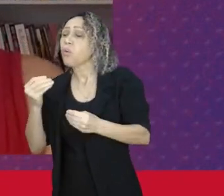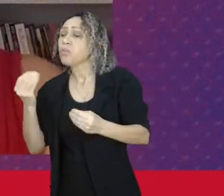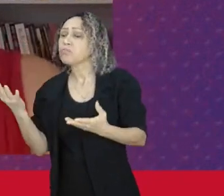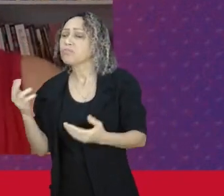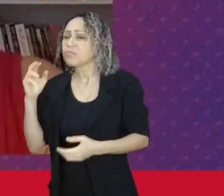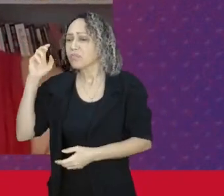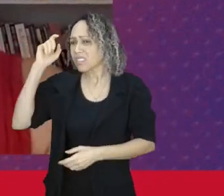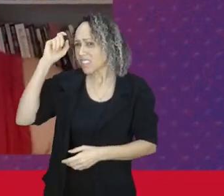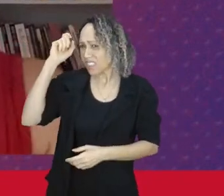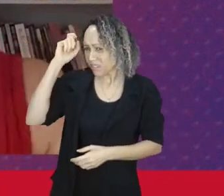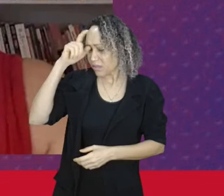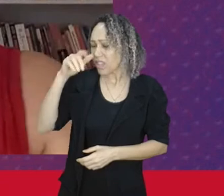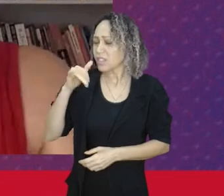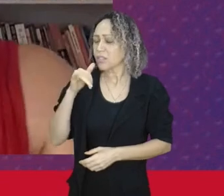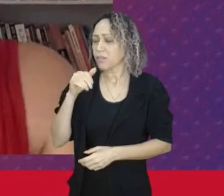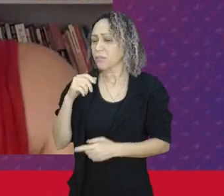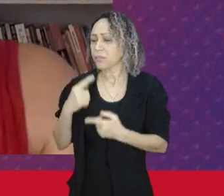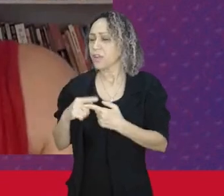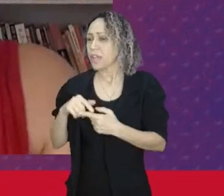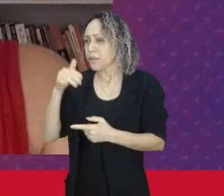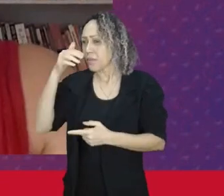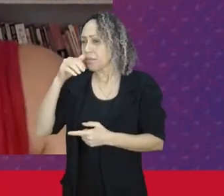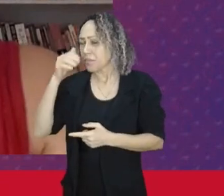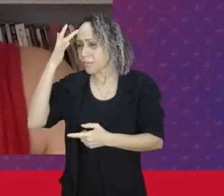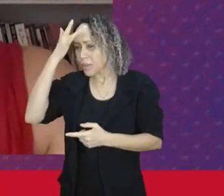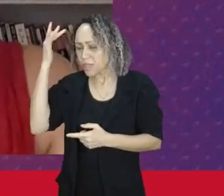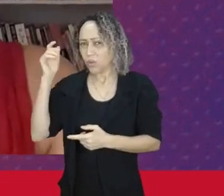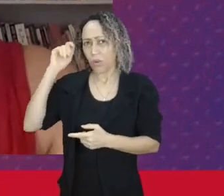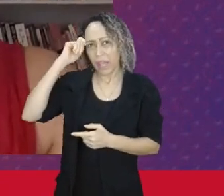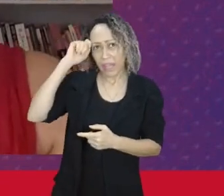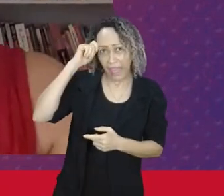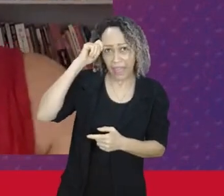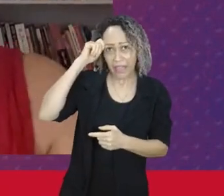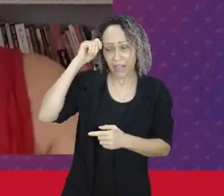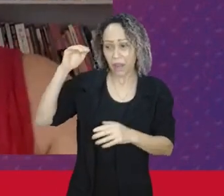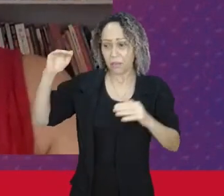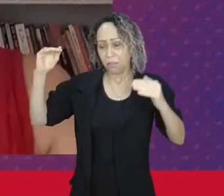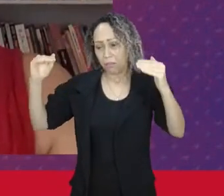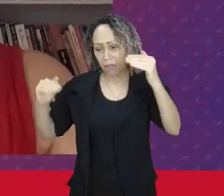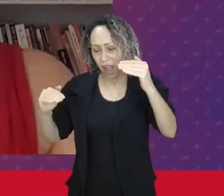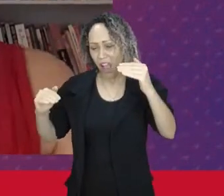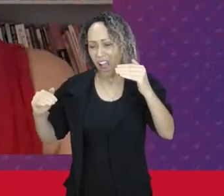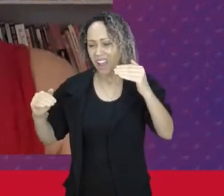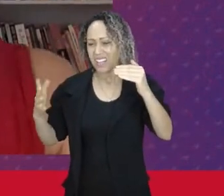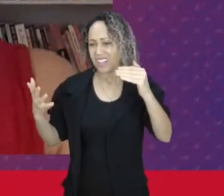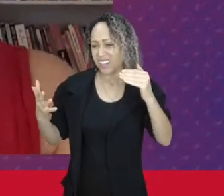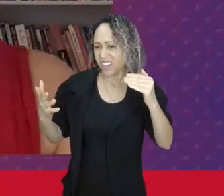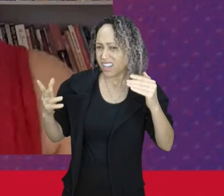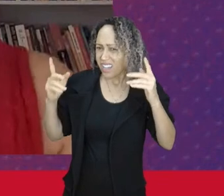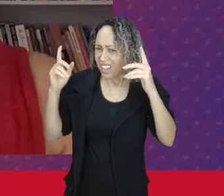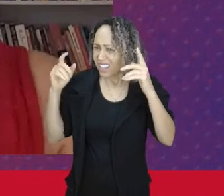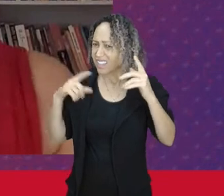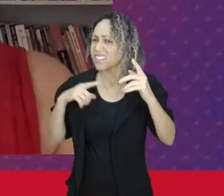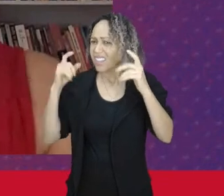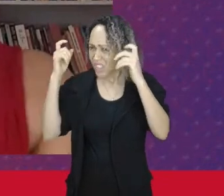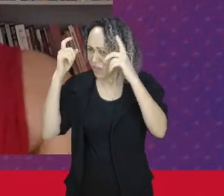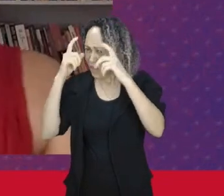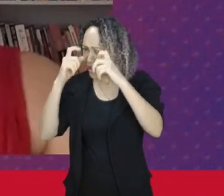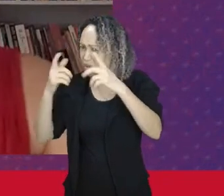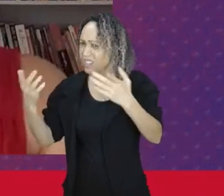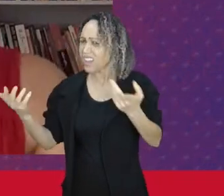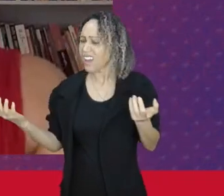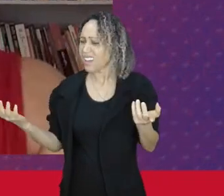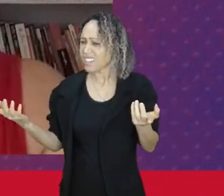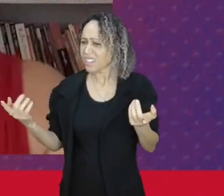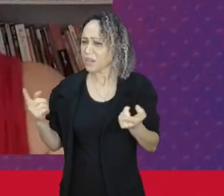que parece tão neutra, que é a contenção do vento, numa cidade americana tão desenvolvida,